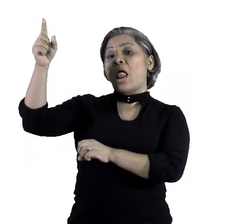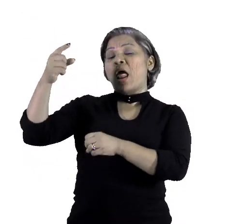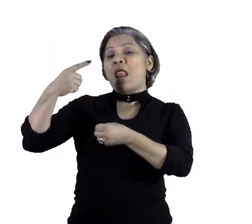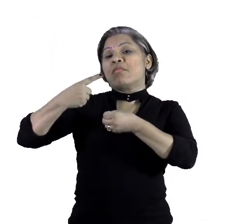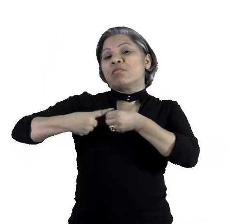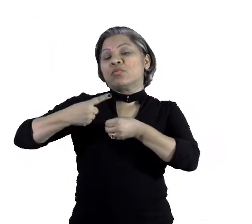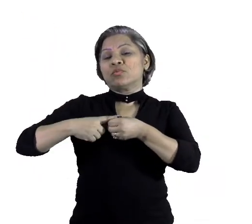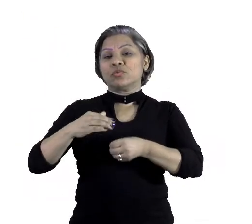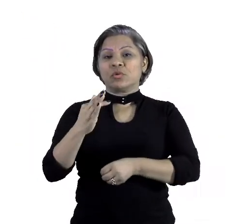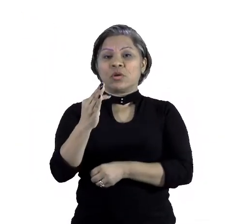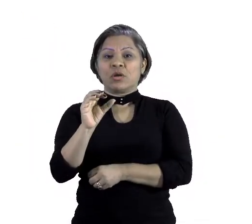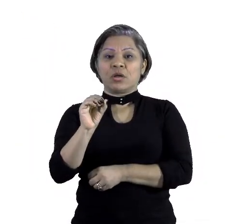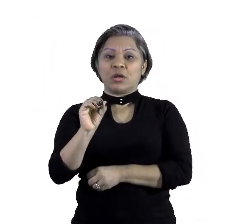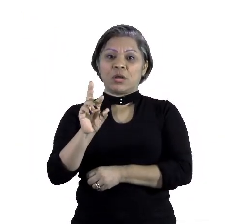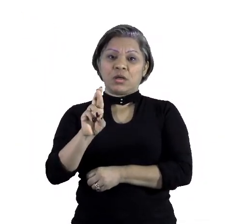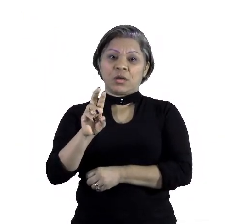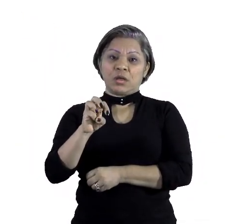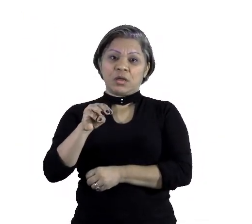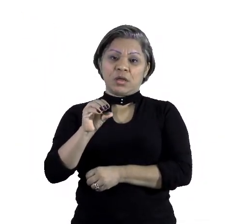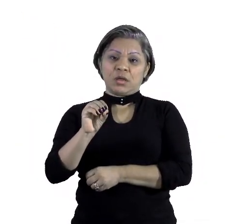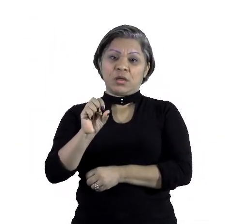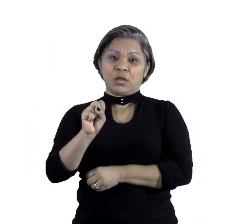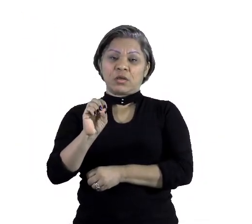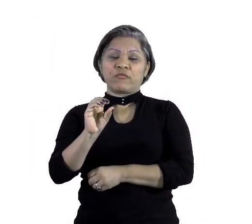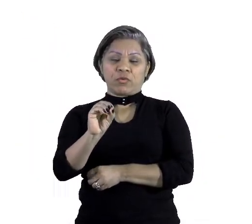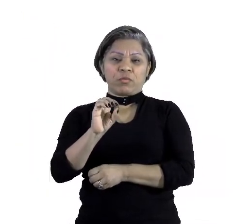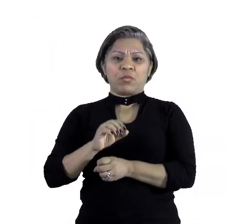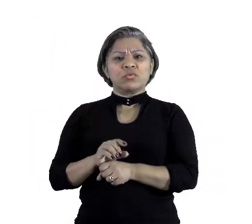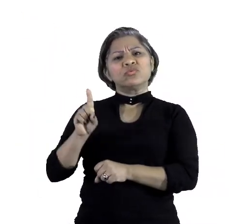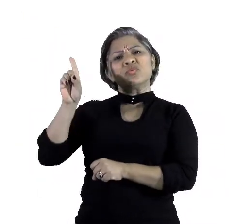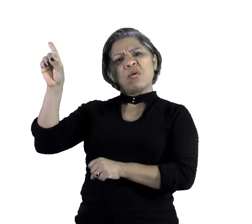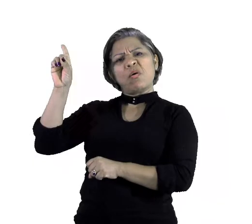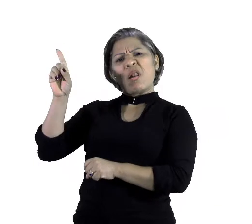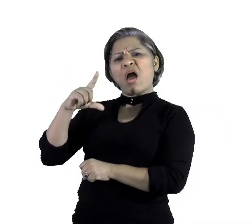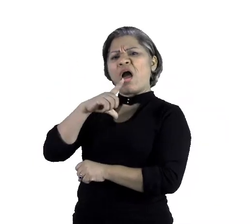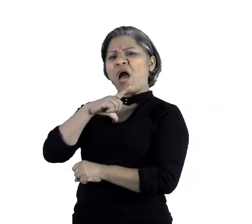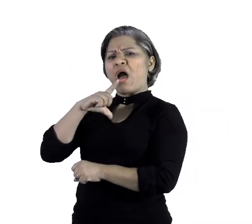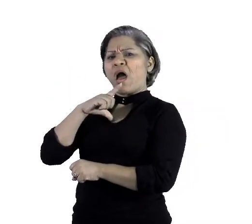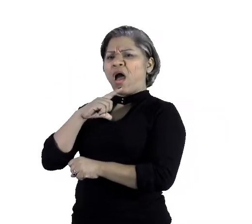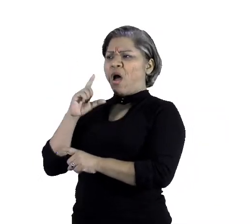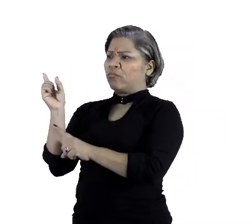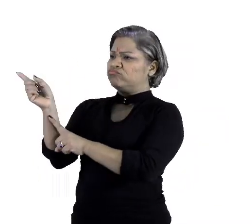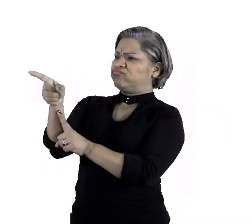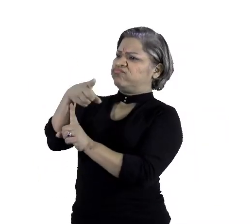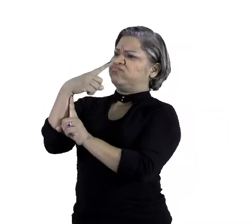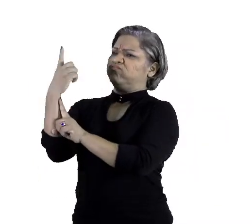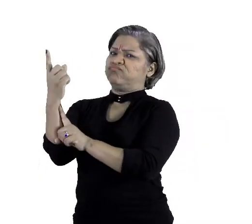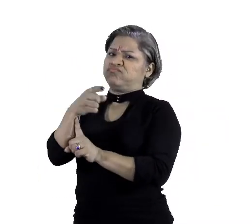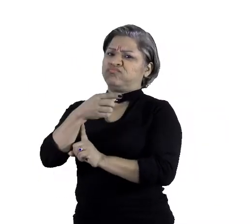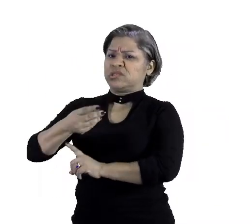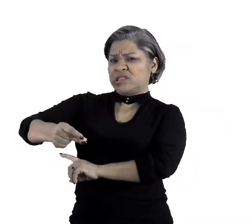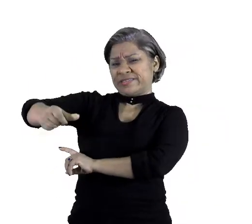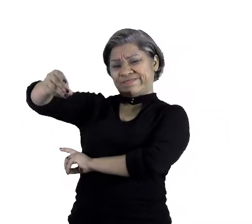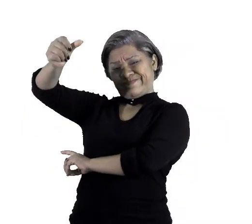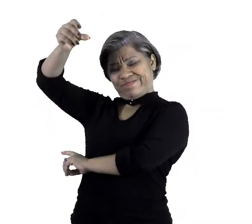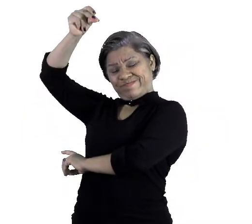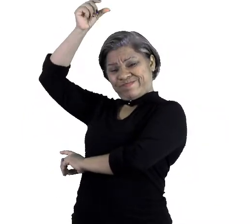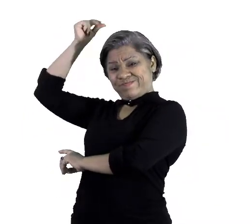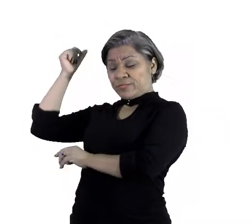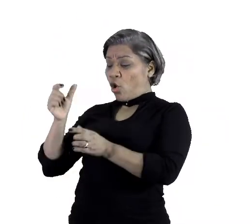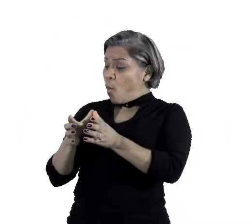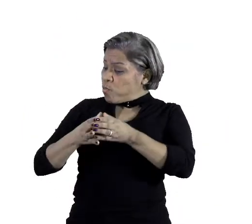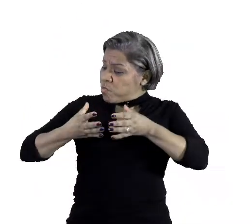Araguaia. Lá é a 3ª área mais antiga em irrigação do Brasil e é uma das maiores do